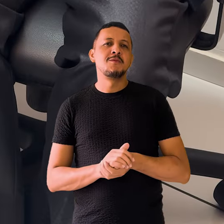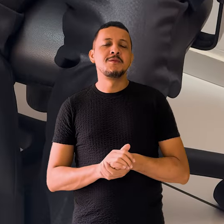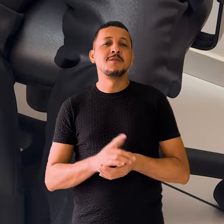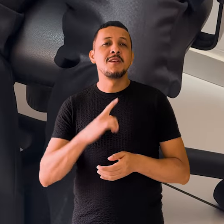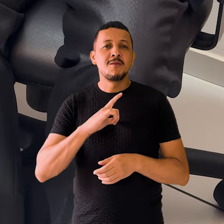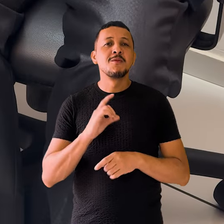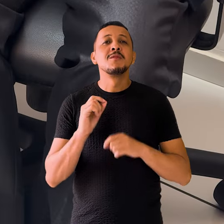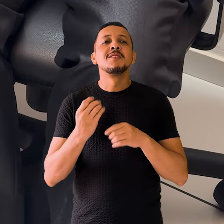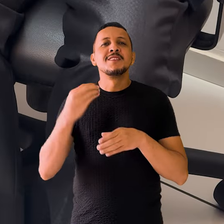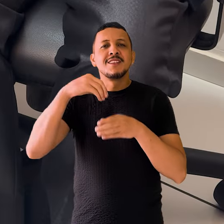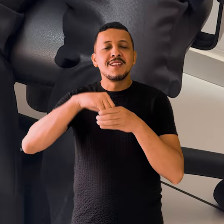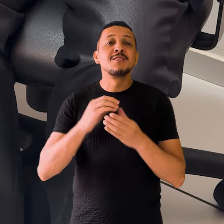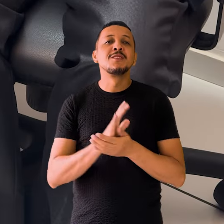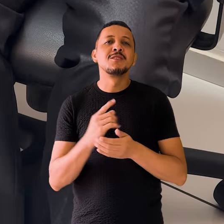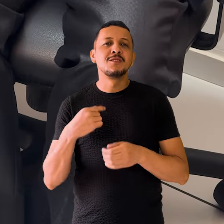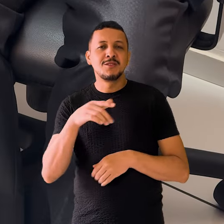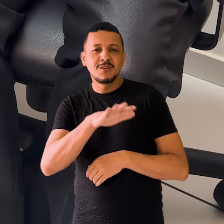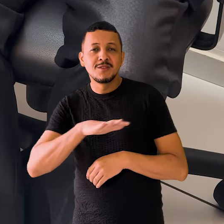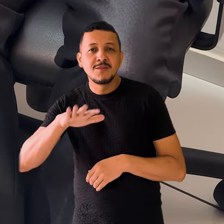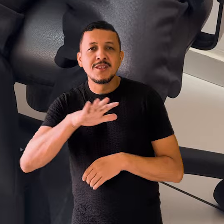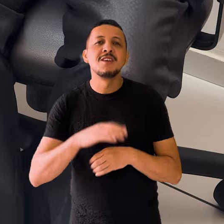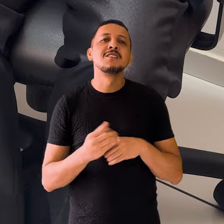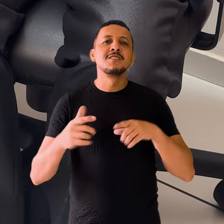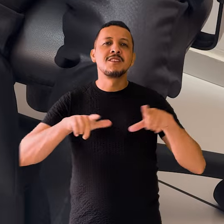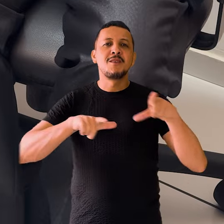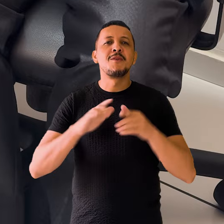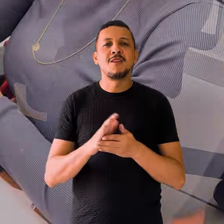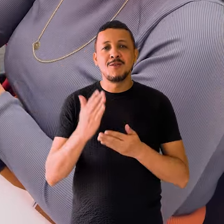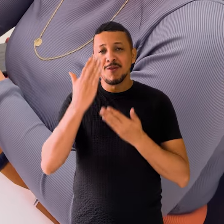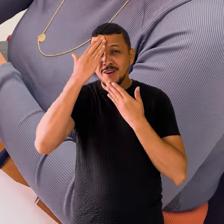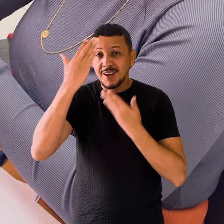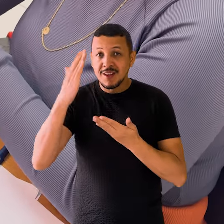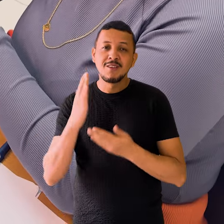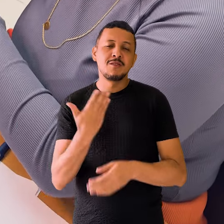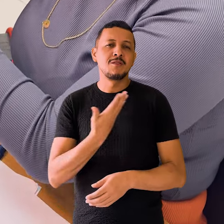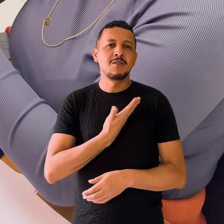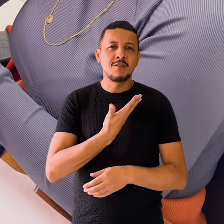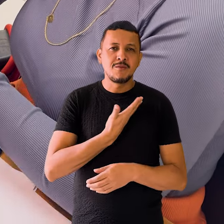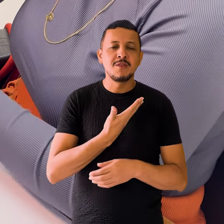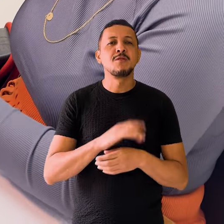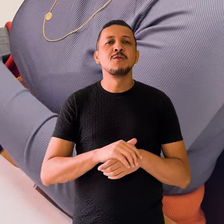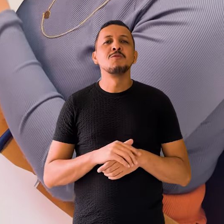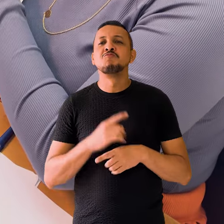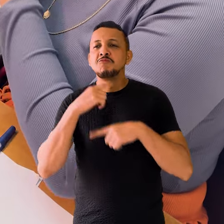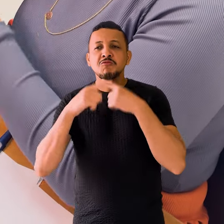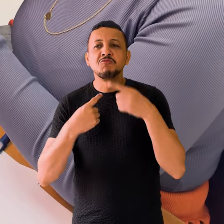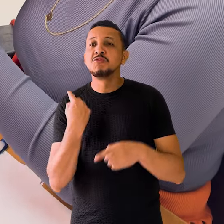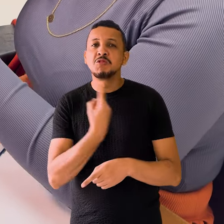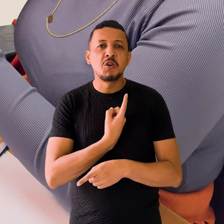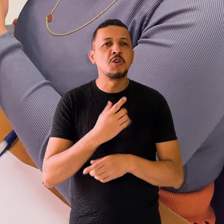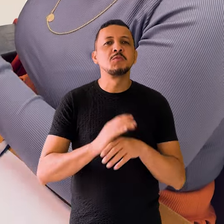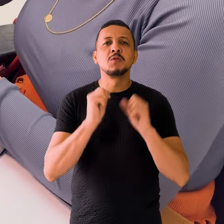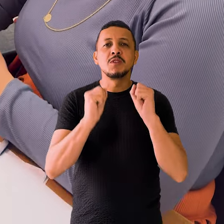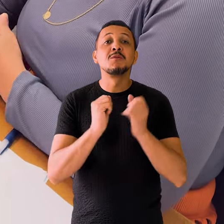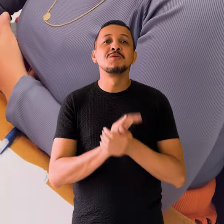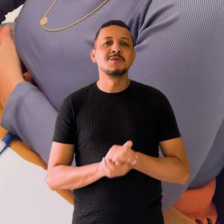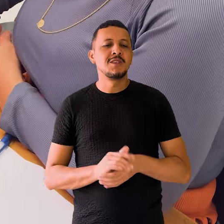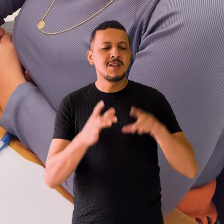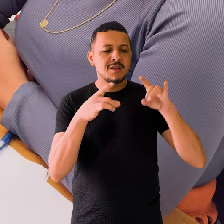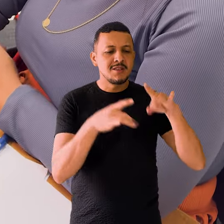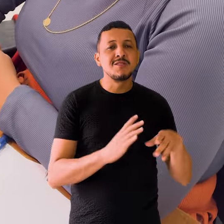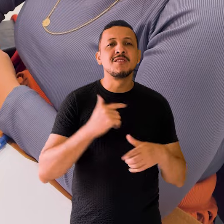ter dentro dos nossos locais de trabalho. Então eu agradeço muito aos colegas. Nenhum de nós podemos desistir